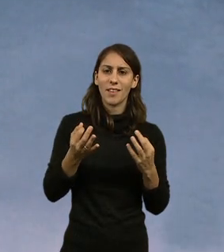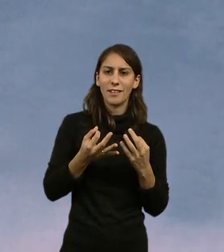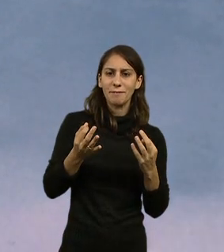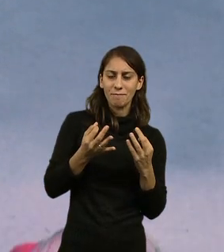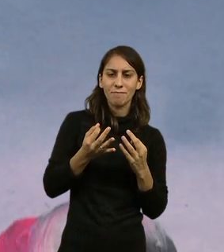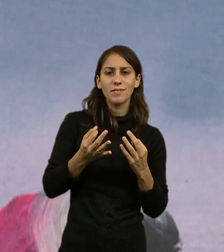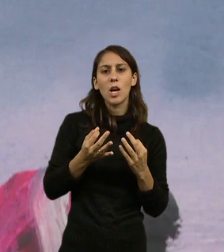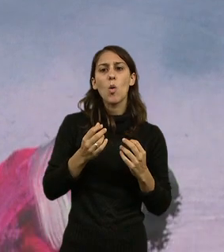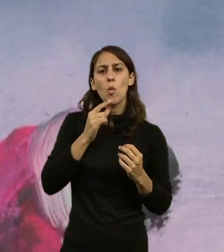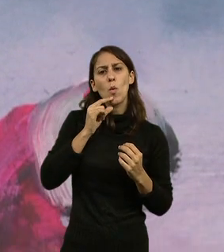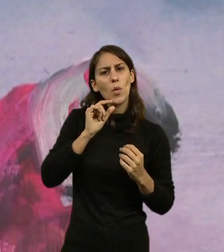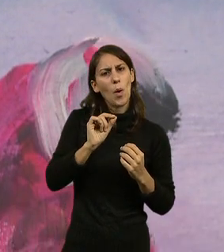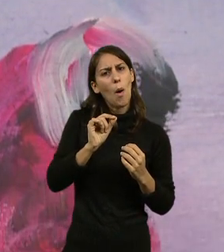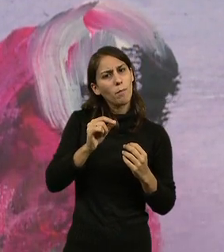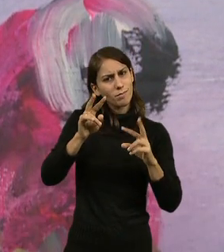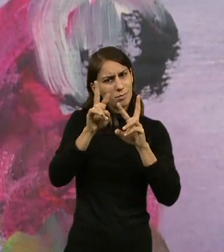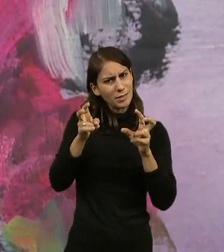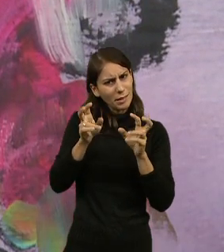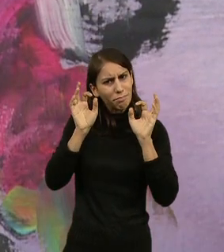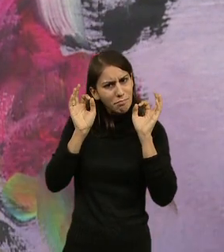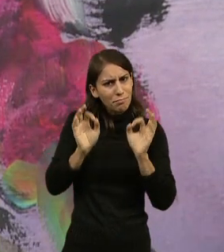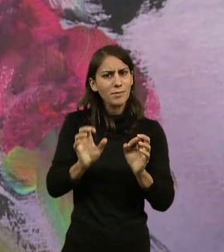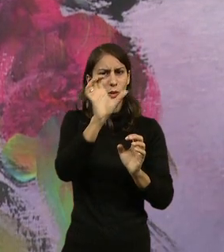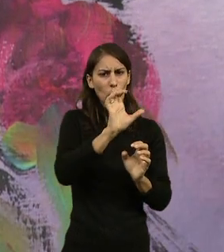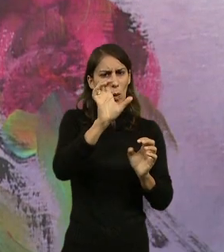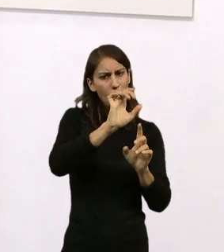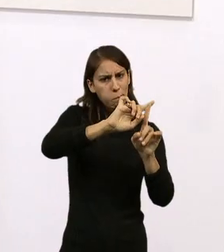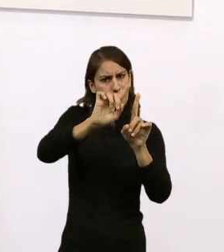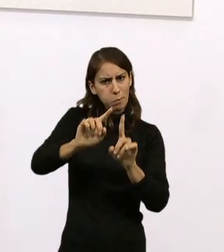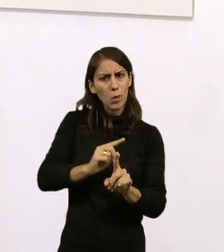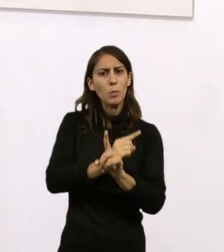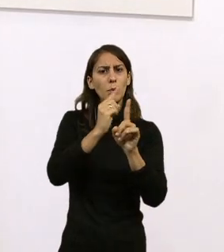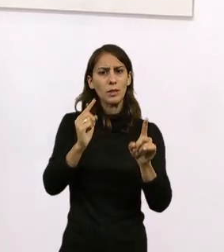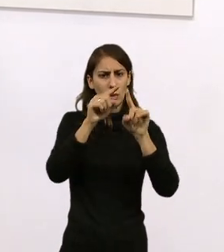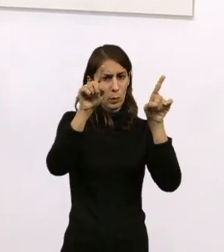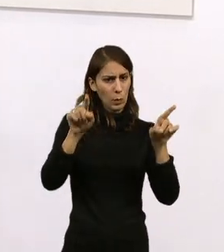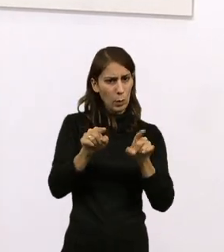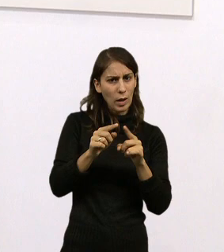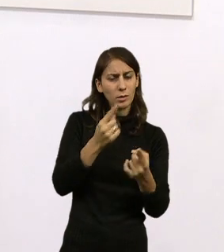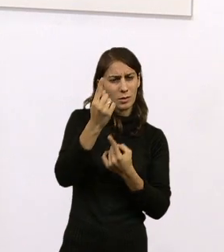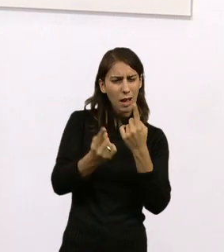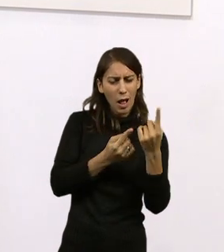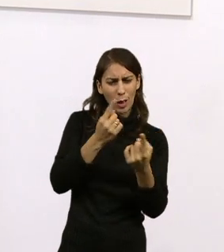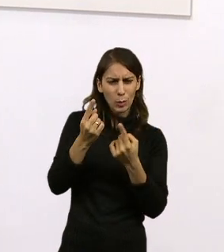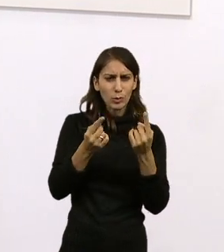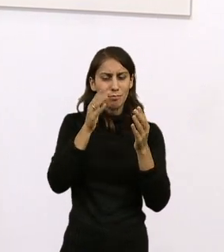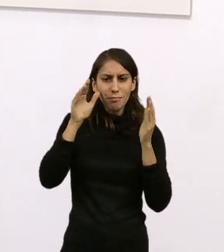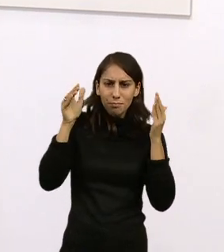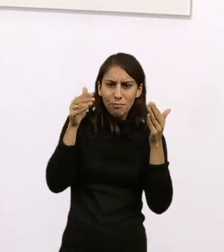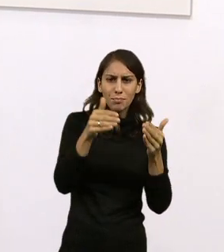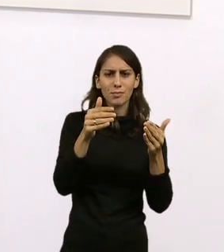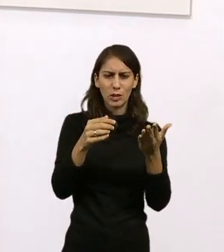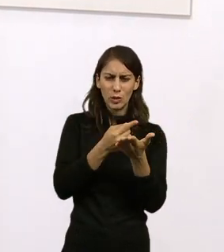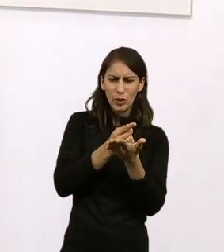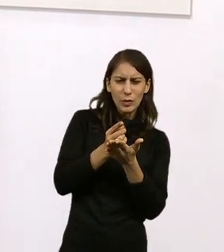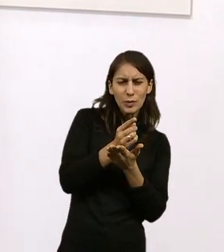Representando, chama-se Continentes, portanto tem alguns quadros que representam, de um ponto de vista, vamos lá, topográfico, mas abstrato,